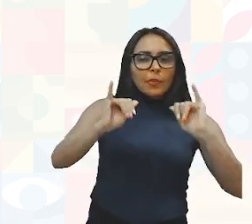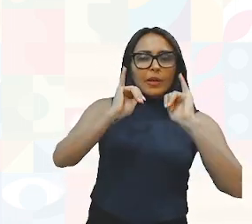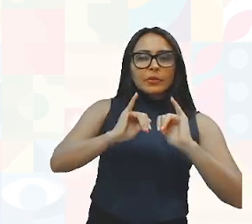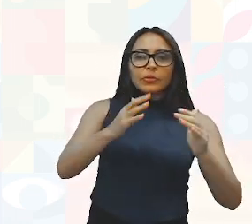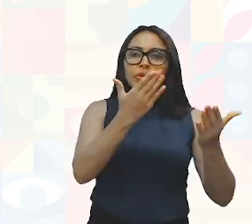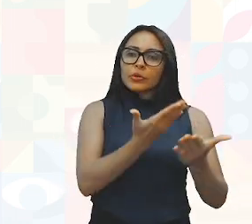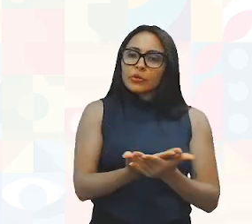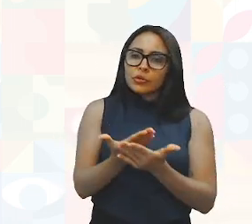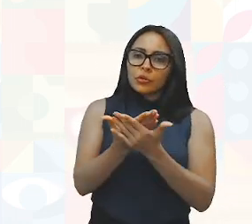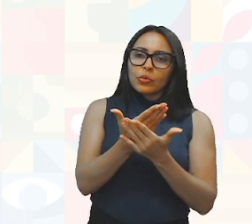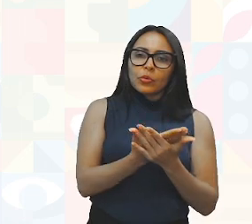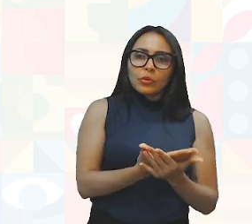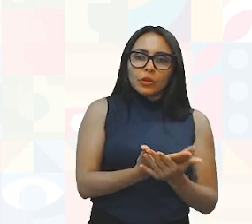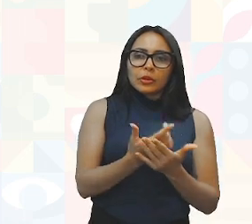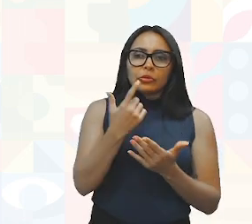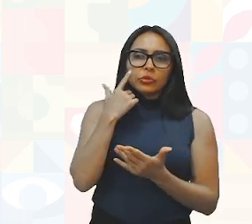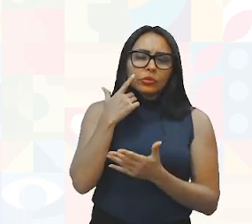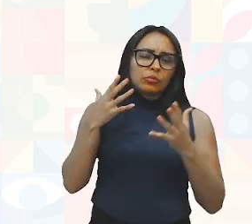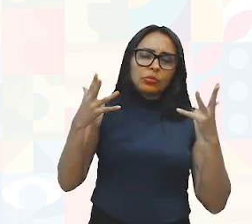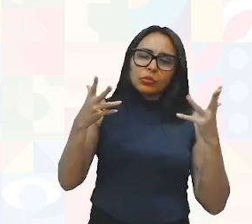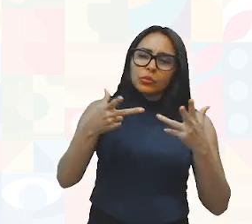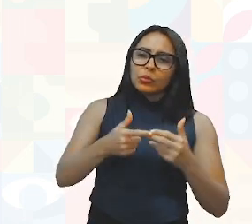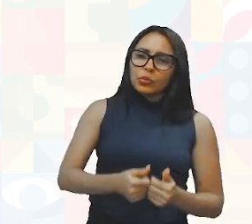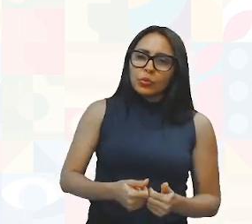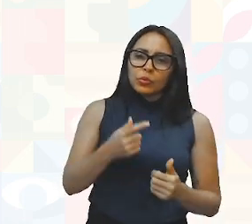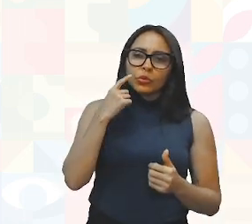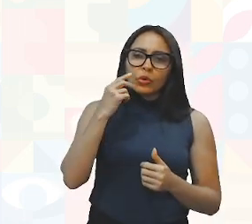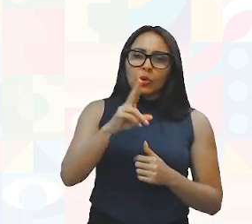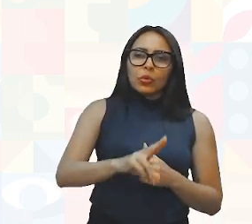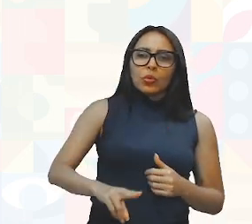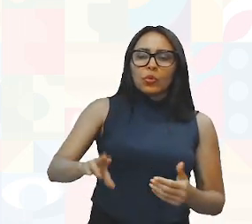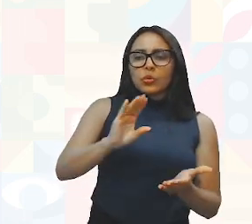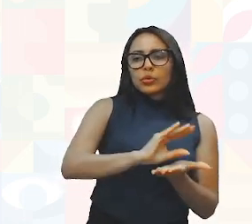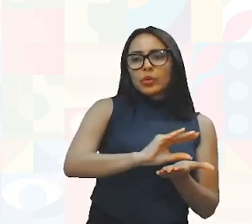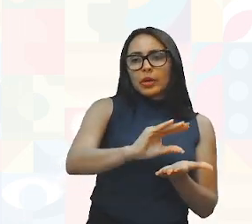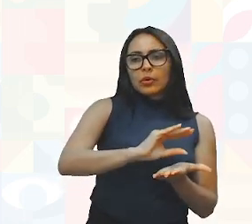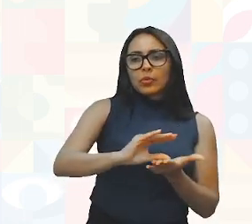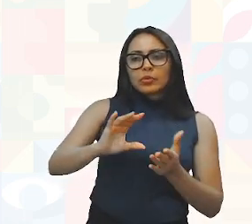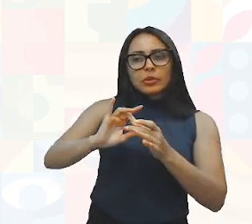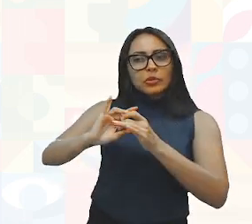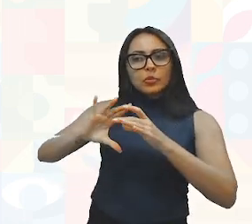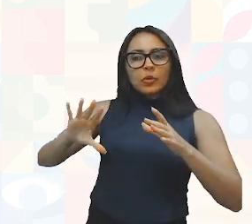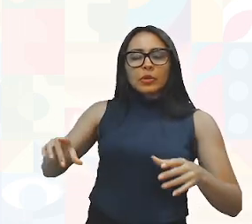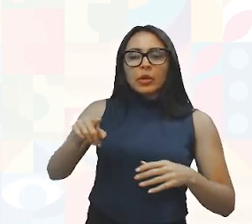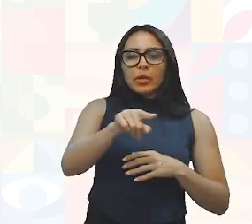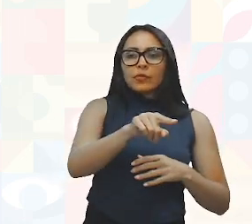os artefatos, use todos os recursos que tem à sua disposição e você vai alcançar